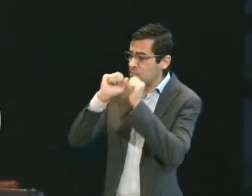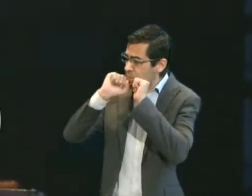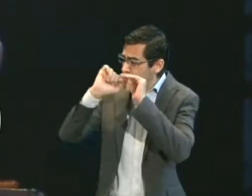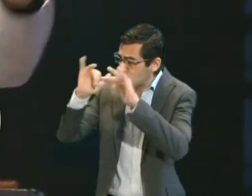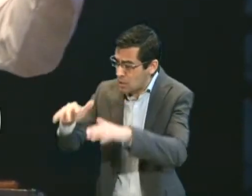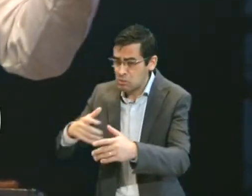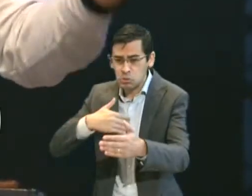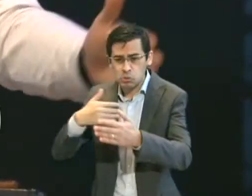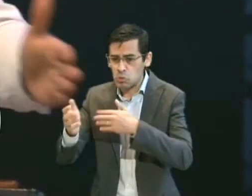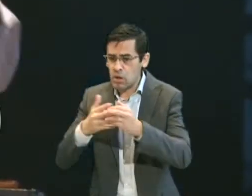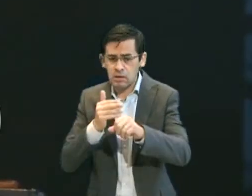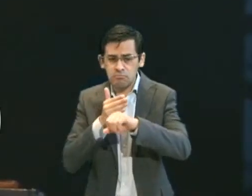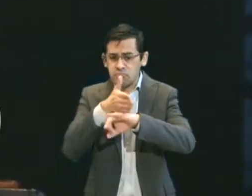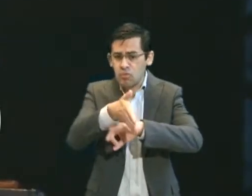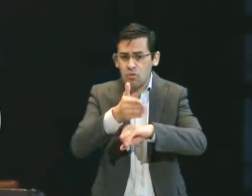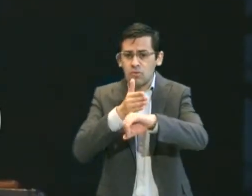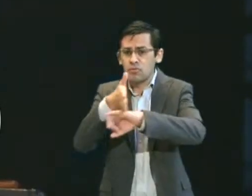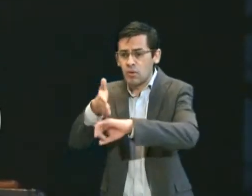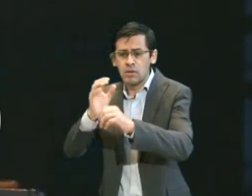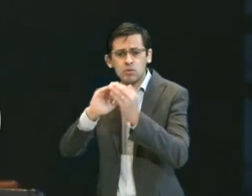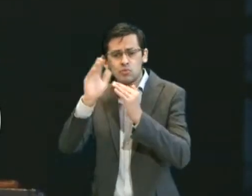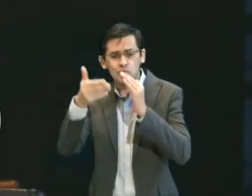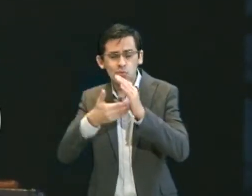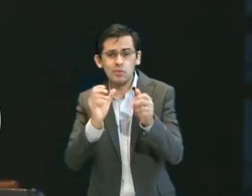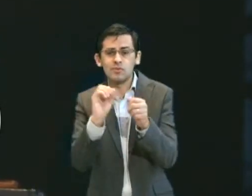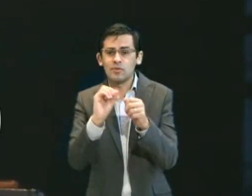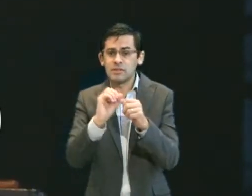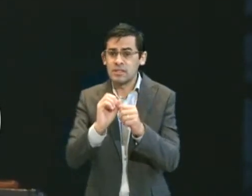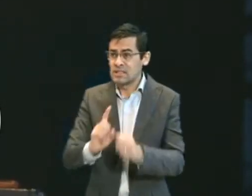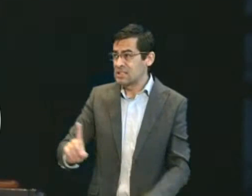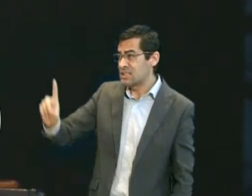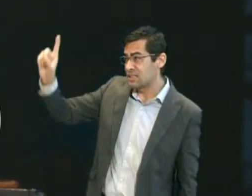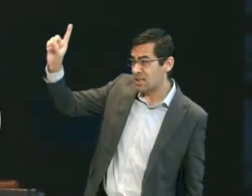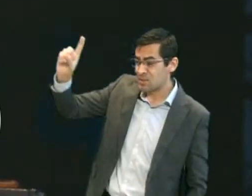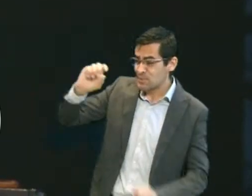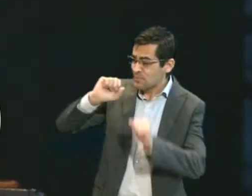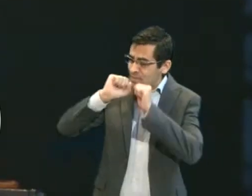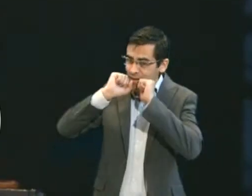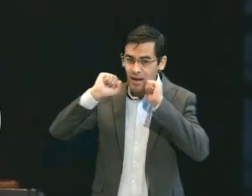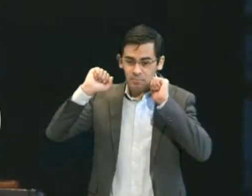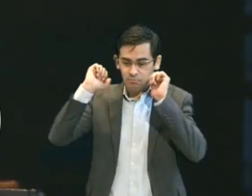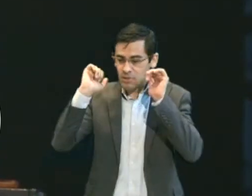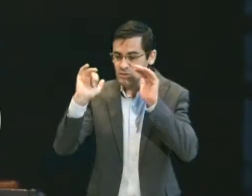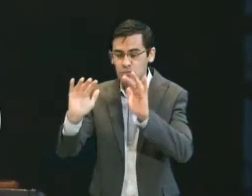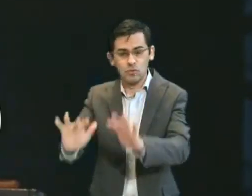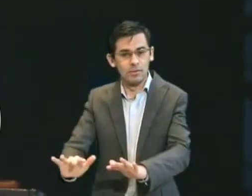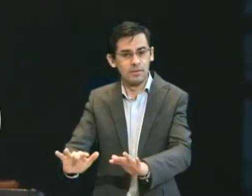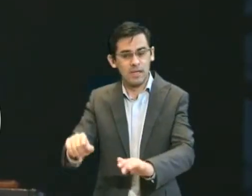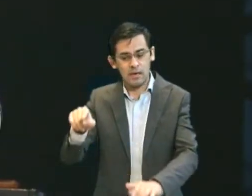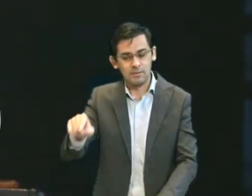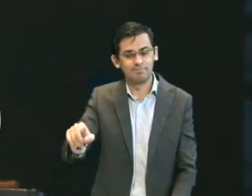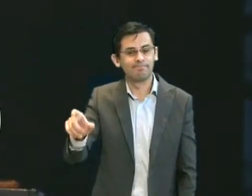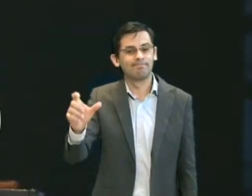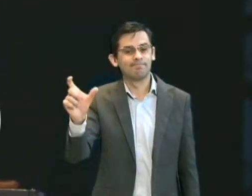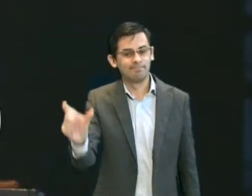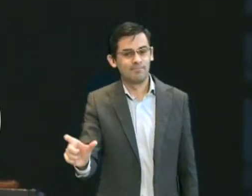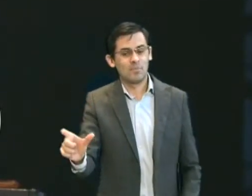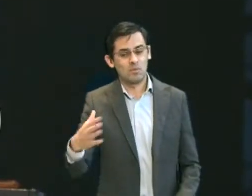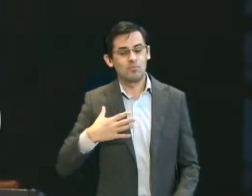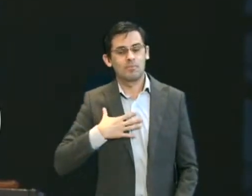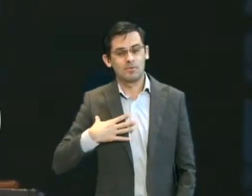ele entrar, aonde ele puser os pés, o que ele vier a fazer, que a bênção de Deus repouse sobre ele.